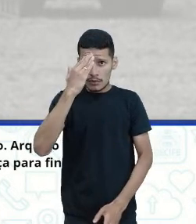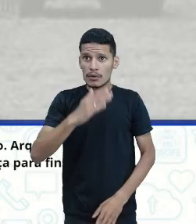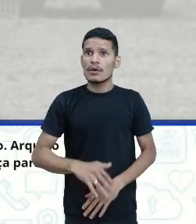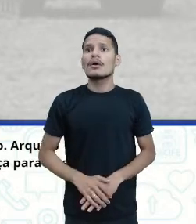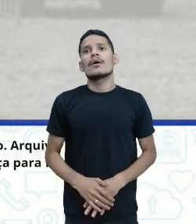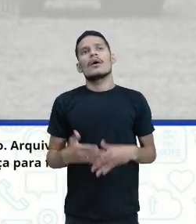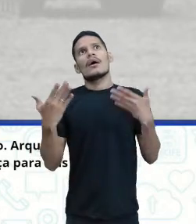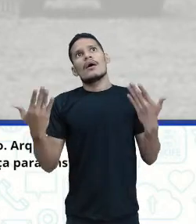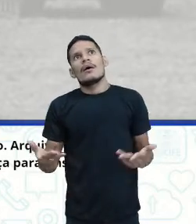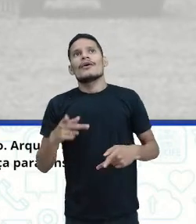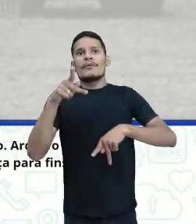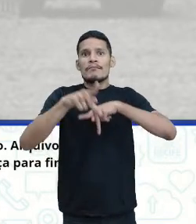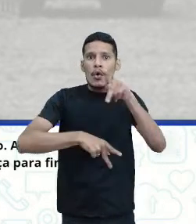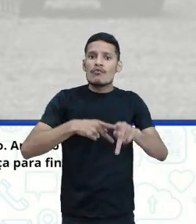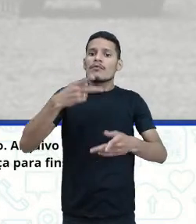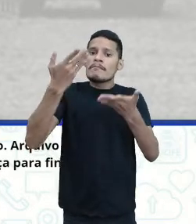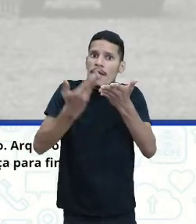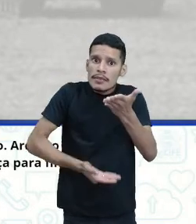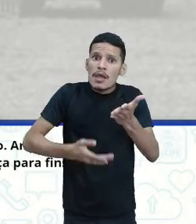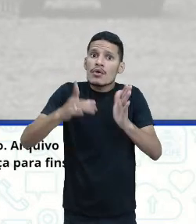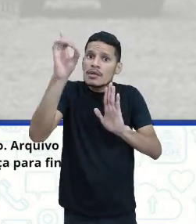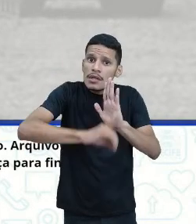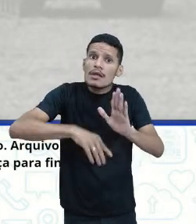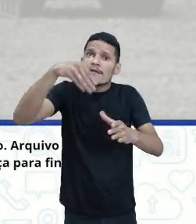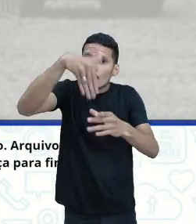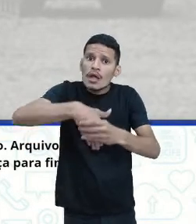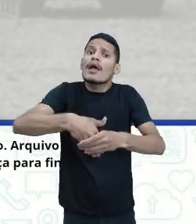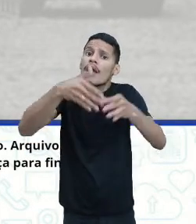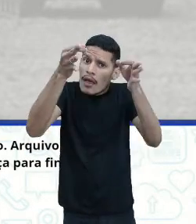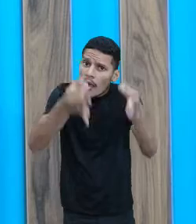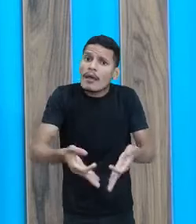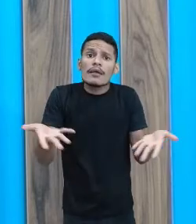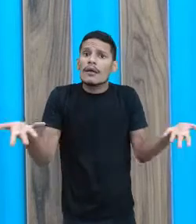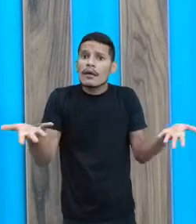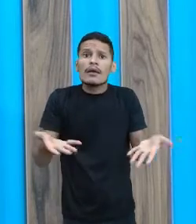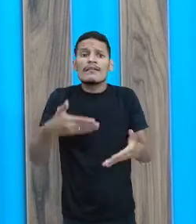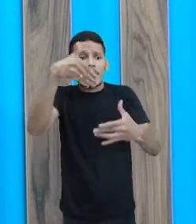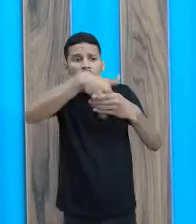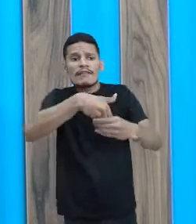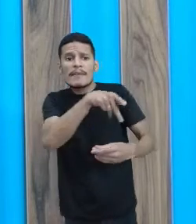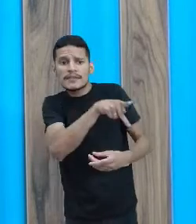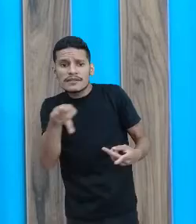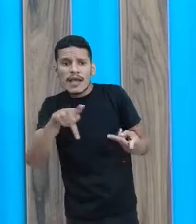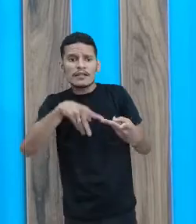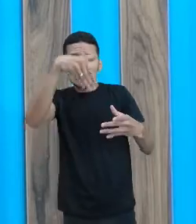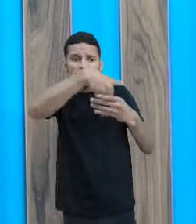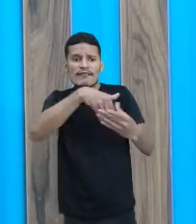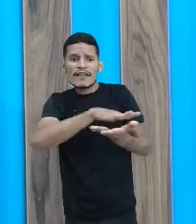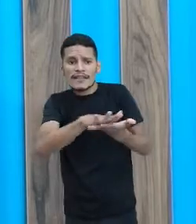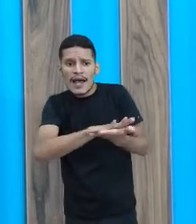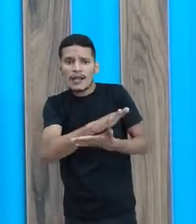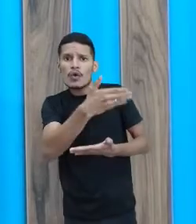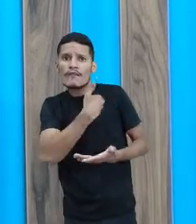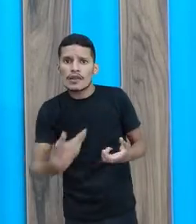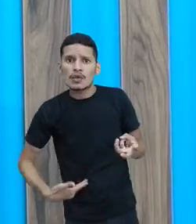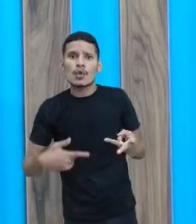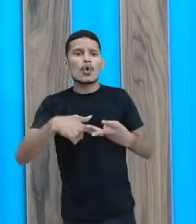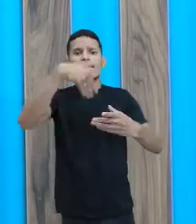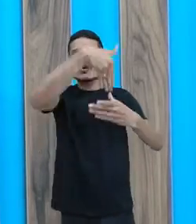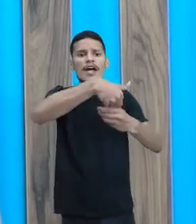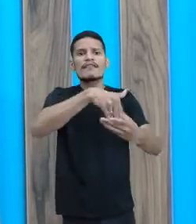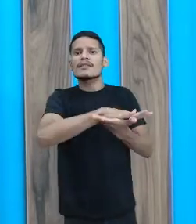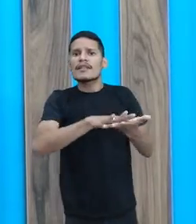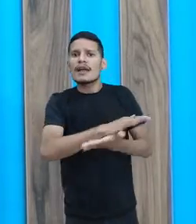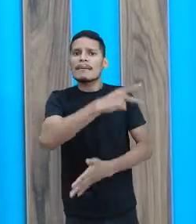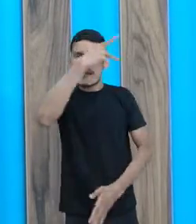o povo perdeu o direito de votar. A verdade é essa. Então o povo não votava mais para presidente, não votava mais para governador, não votava para prefeito